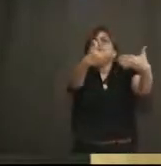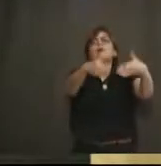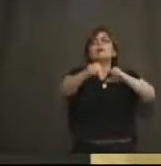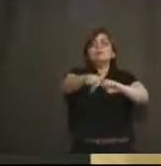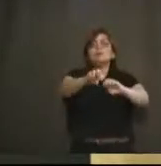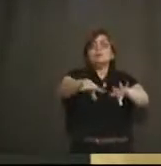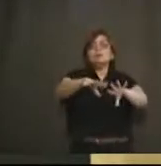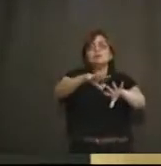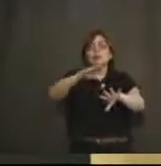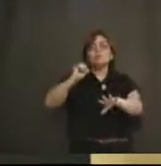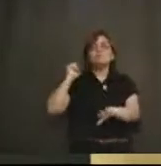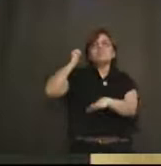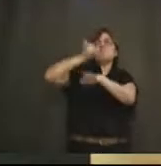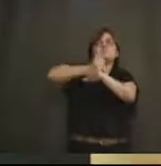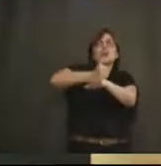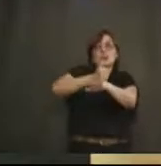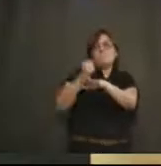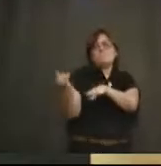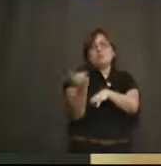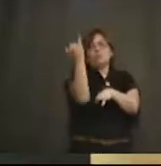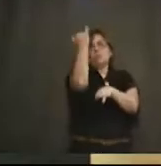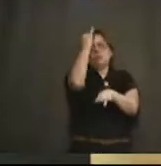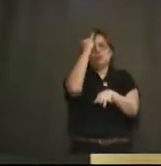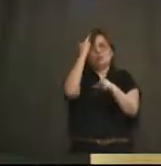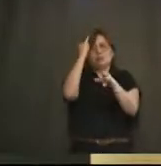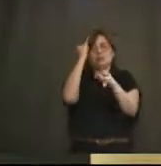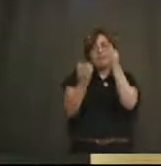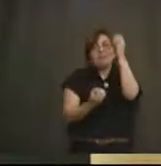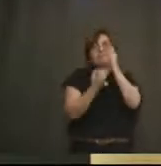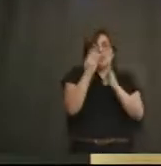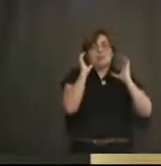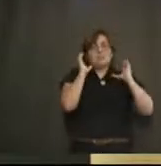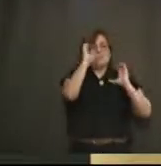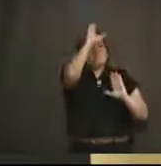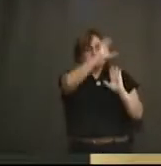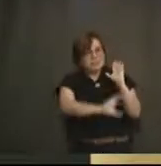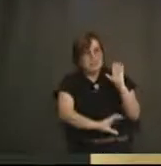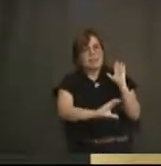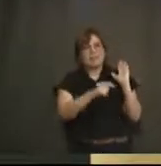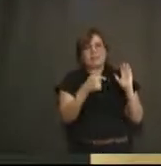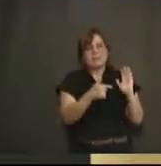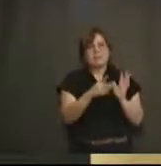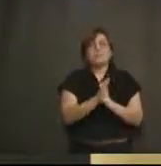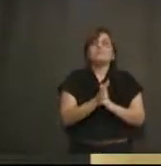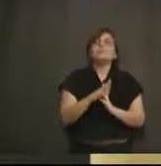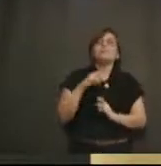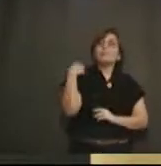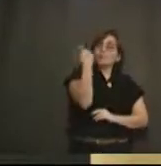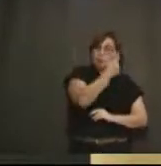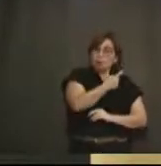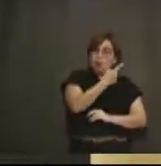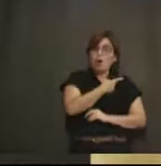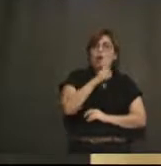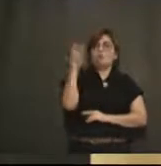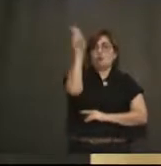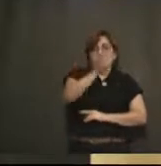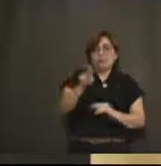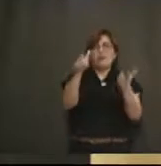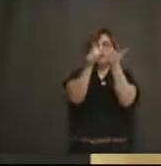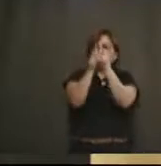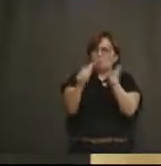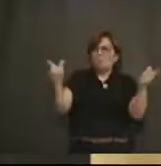fundamental para a cidadania. Nós estamos, apesar de sermos uma das maiores